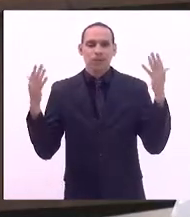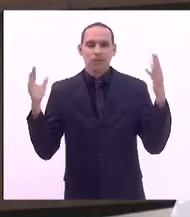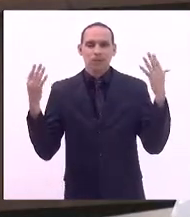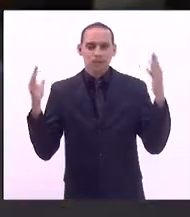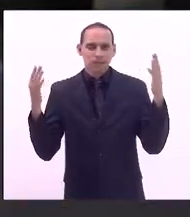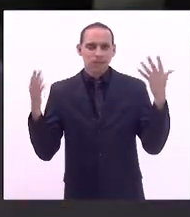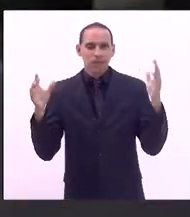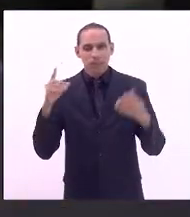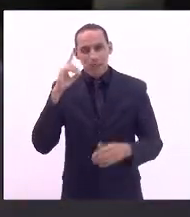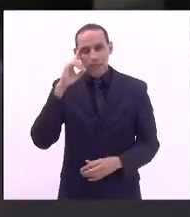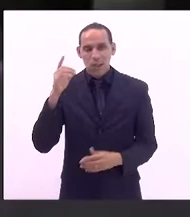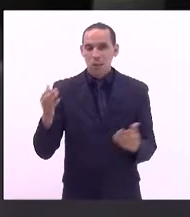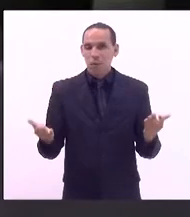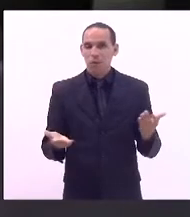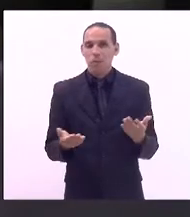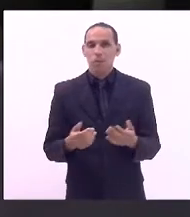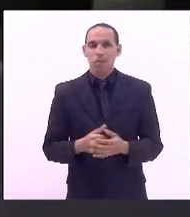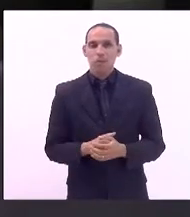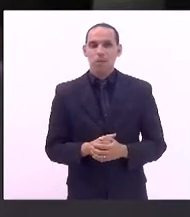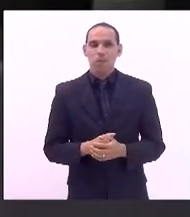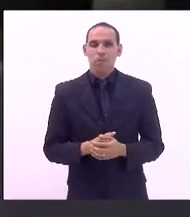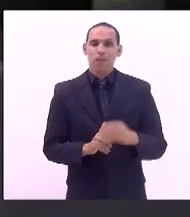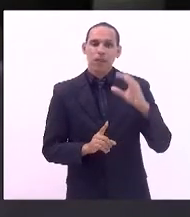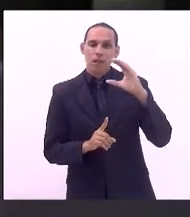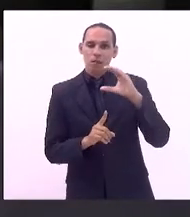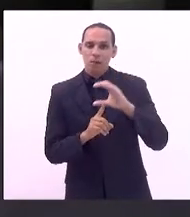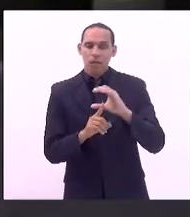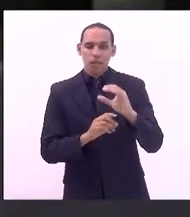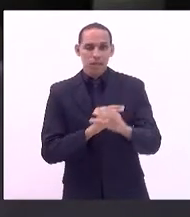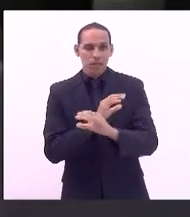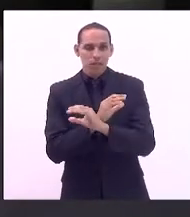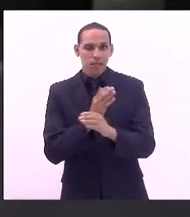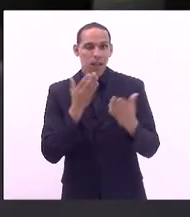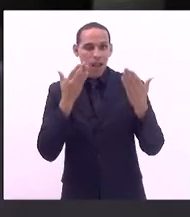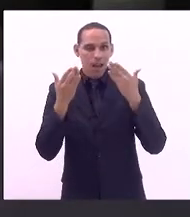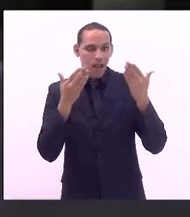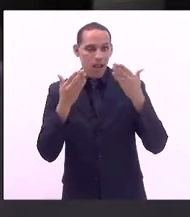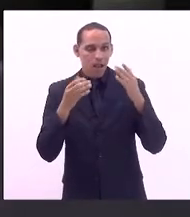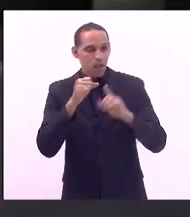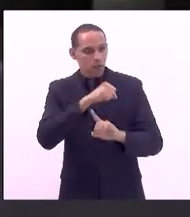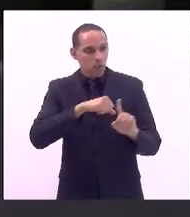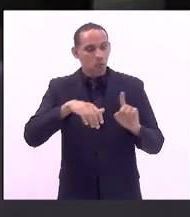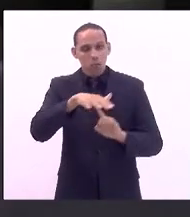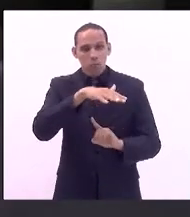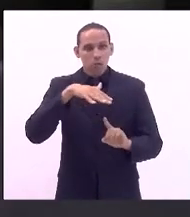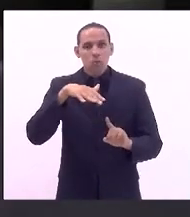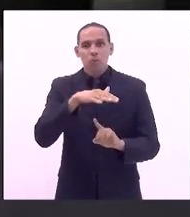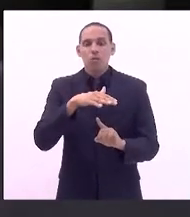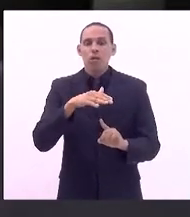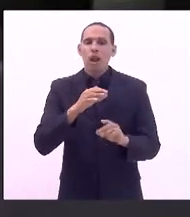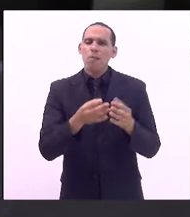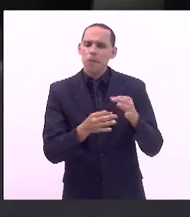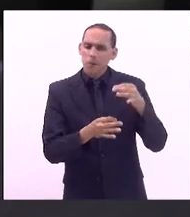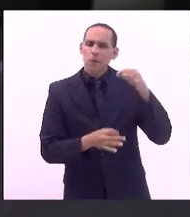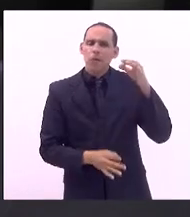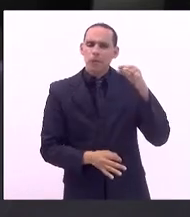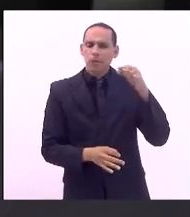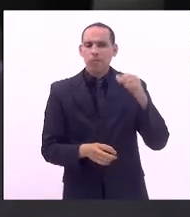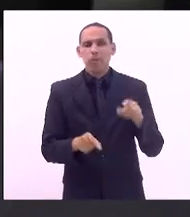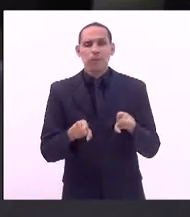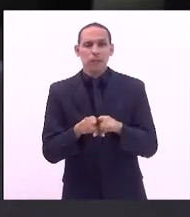Olá neste dia de hoje a Capelinha civil atende a sociedade tanto em termos de coerência